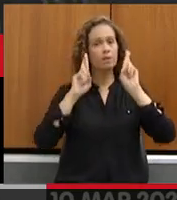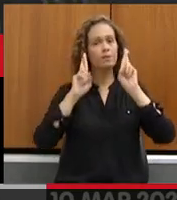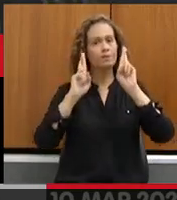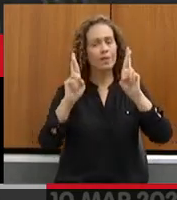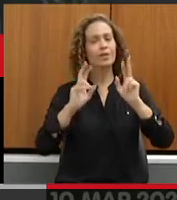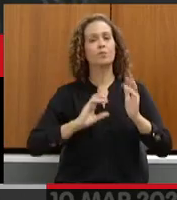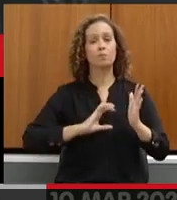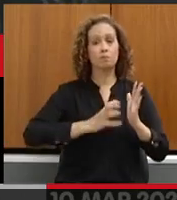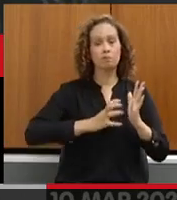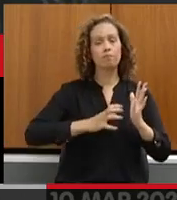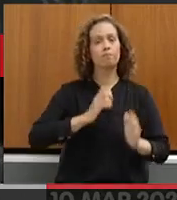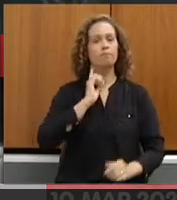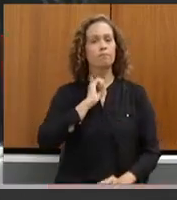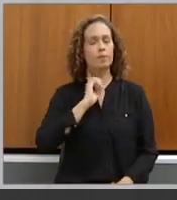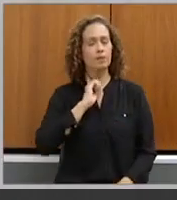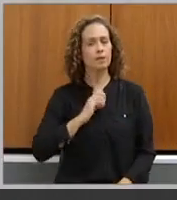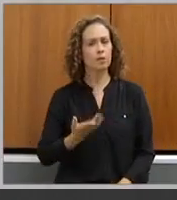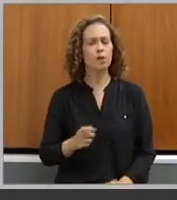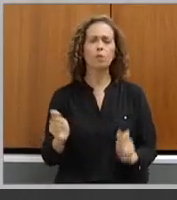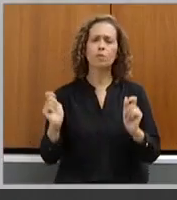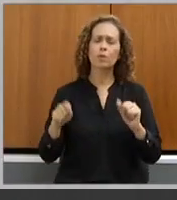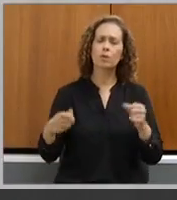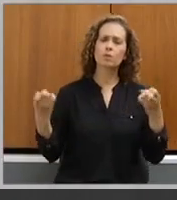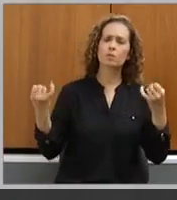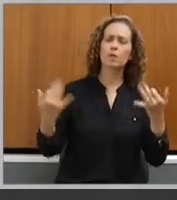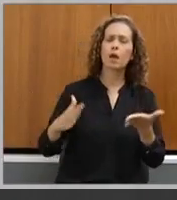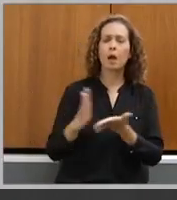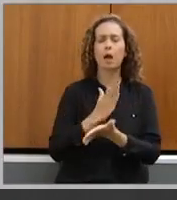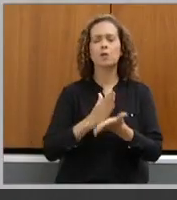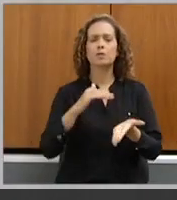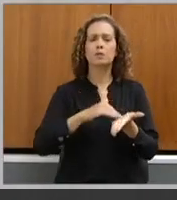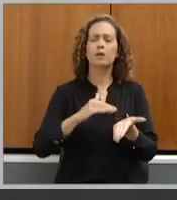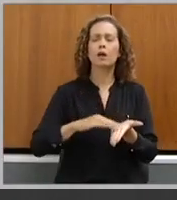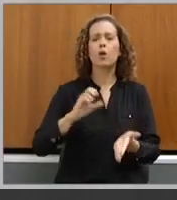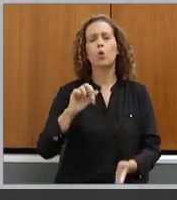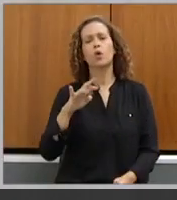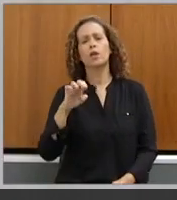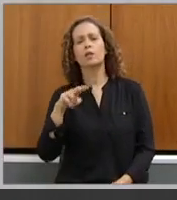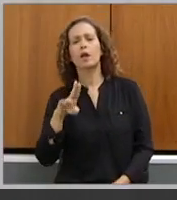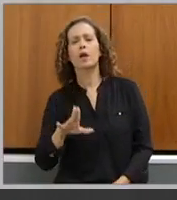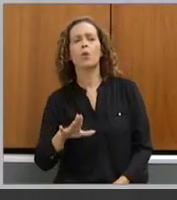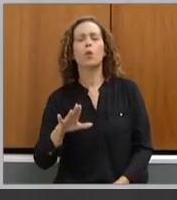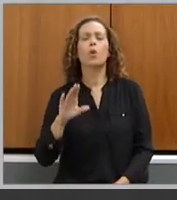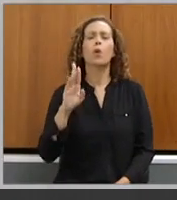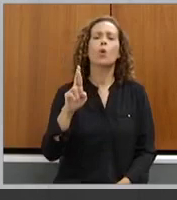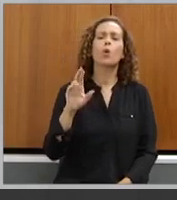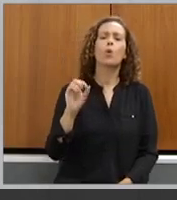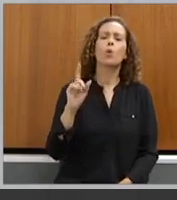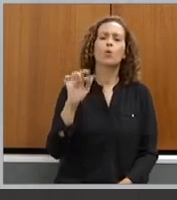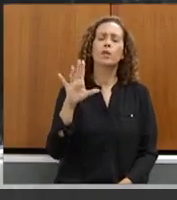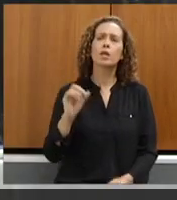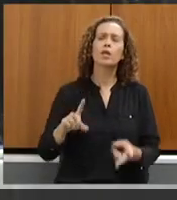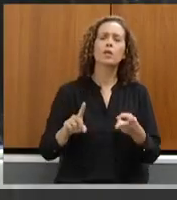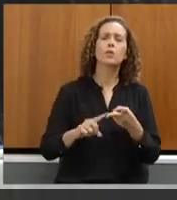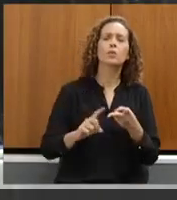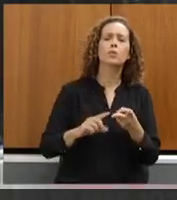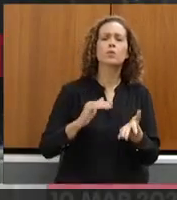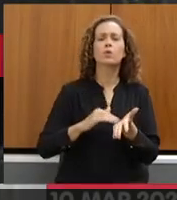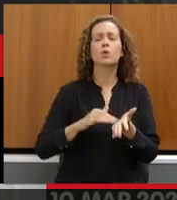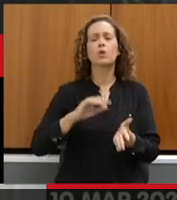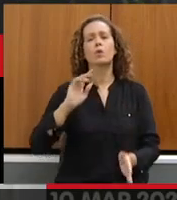Parlamento Mineiro eu posso estar aqui alguns secretários o Coronel Rodrigo secretário Igor